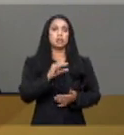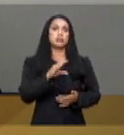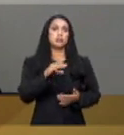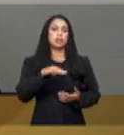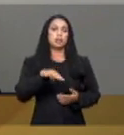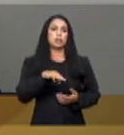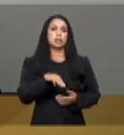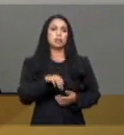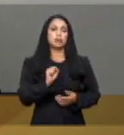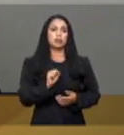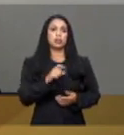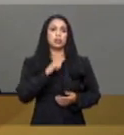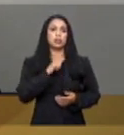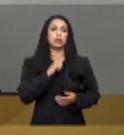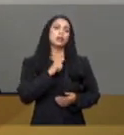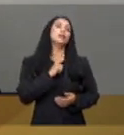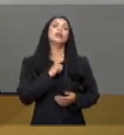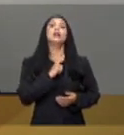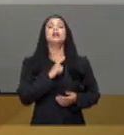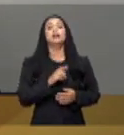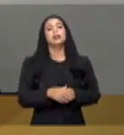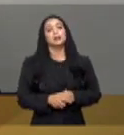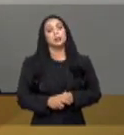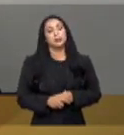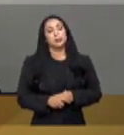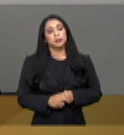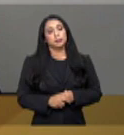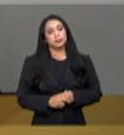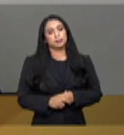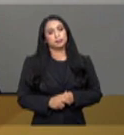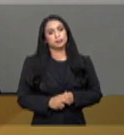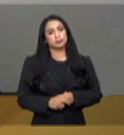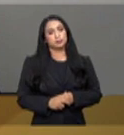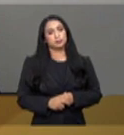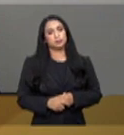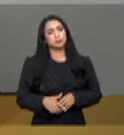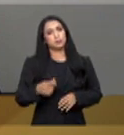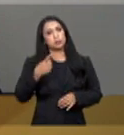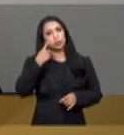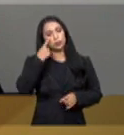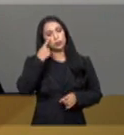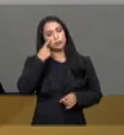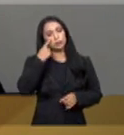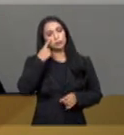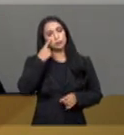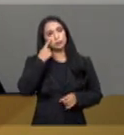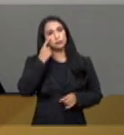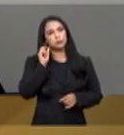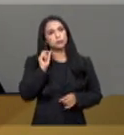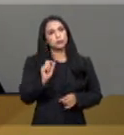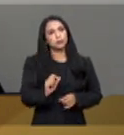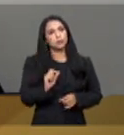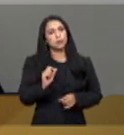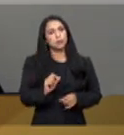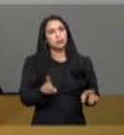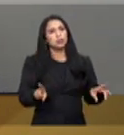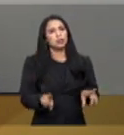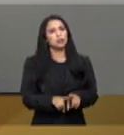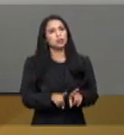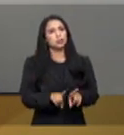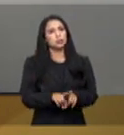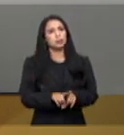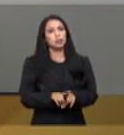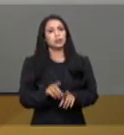de circulação que deverá ser decotado. E observa que ainda,